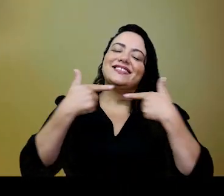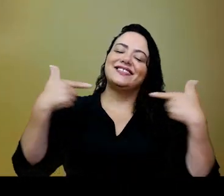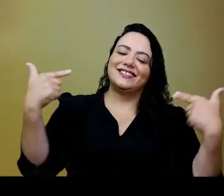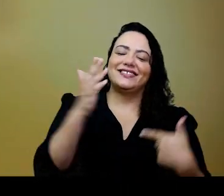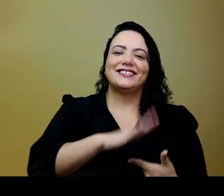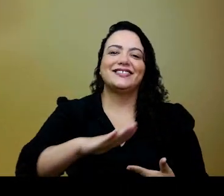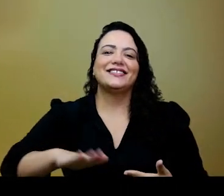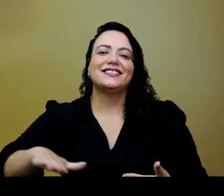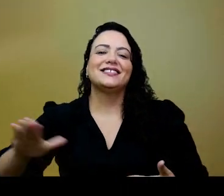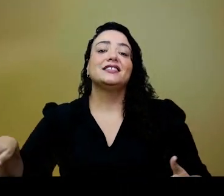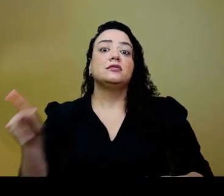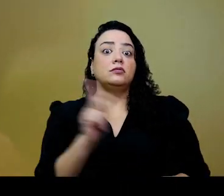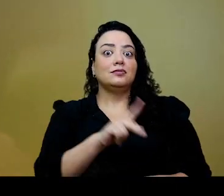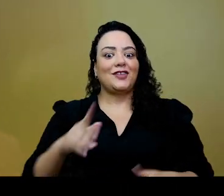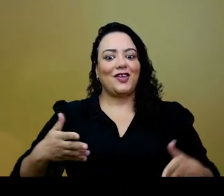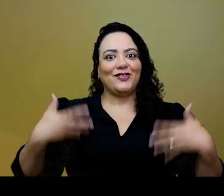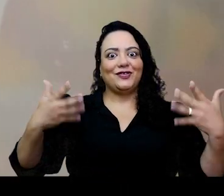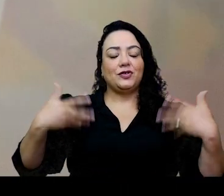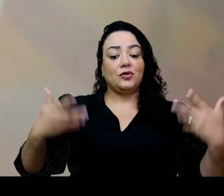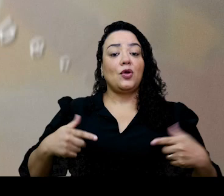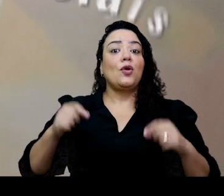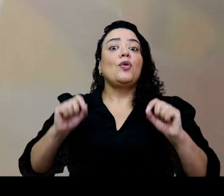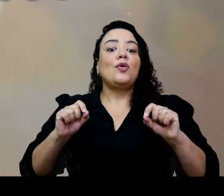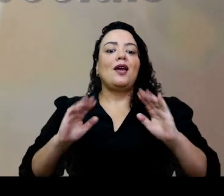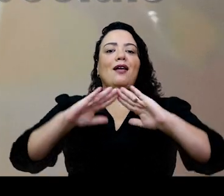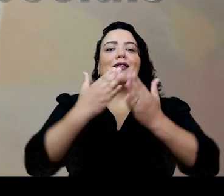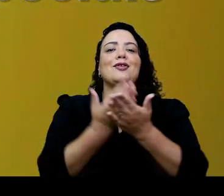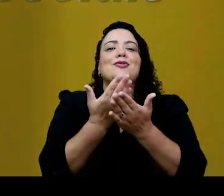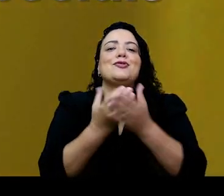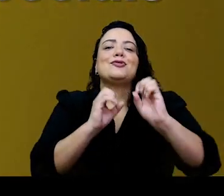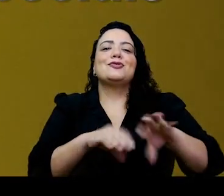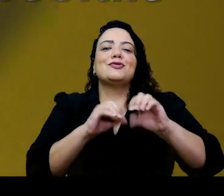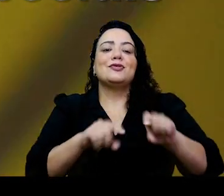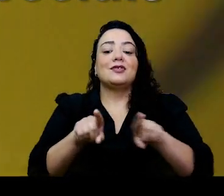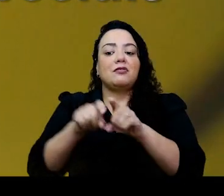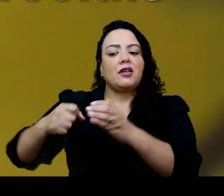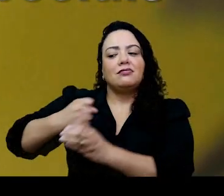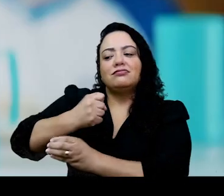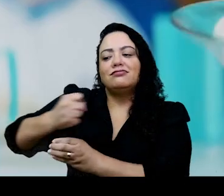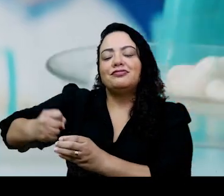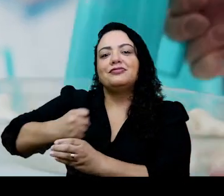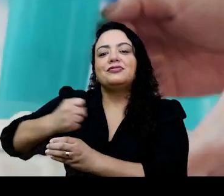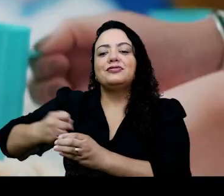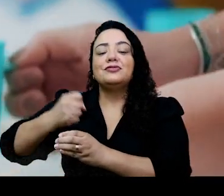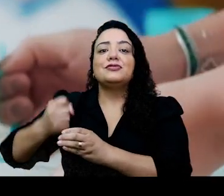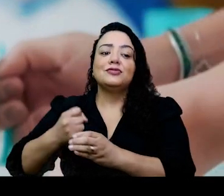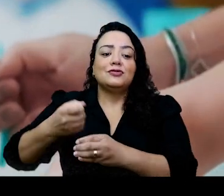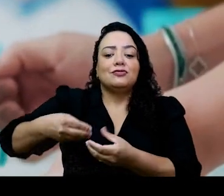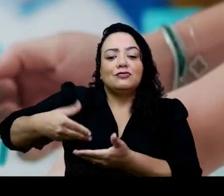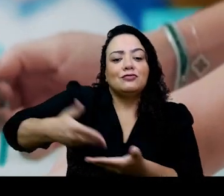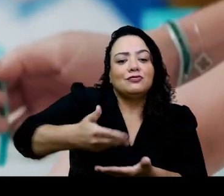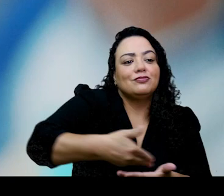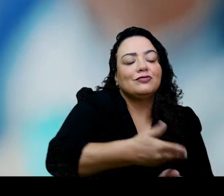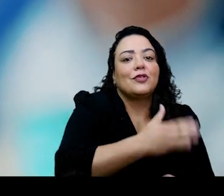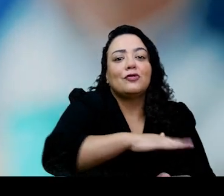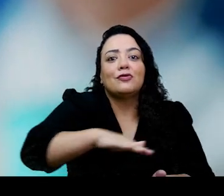o sorriso no lábio das crianças, a alegria dos professores na hora de ensinar e a merendeira alimentando